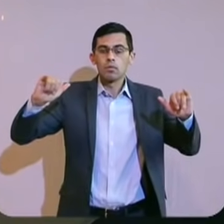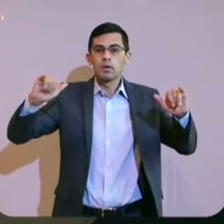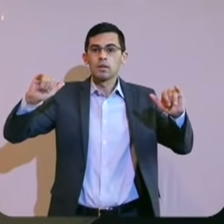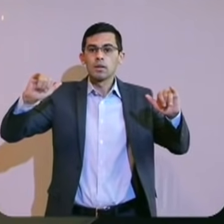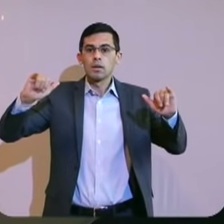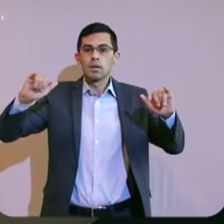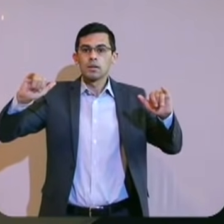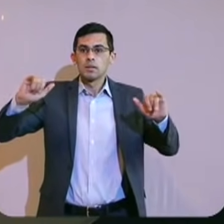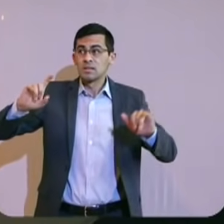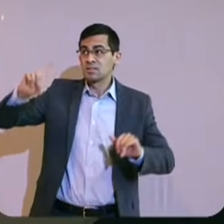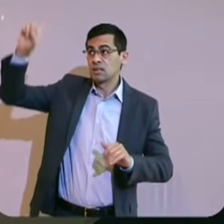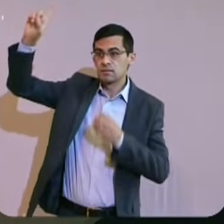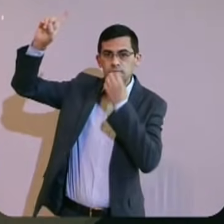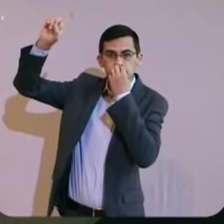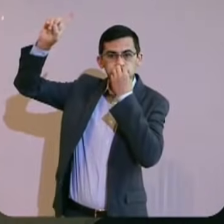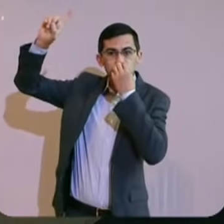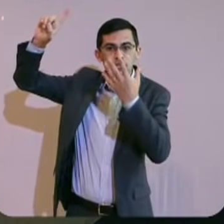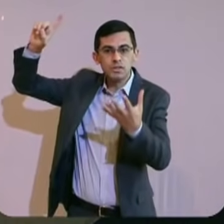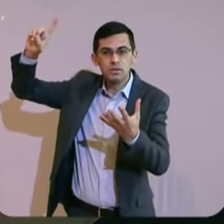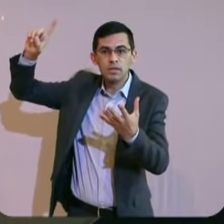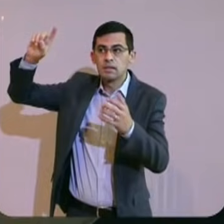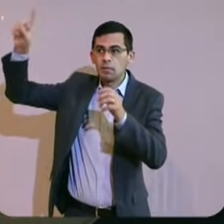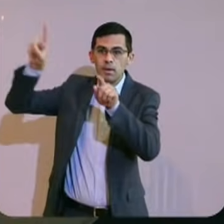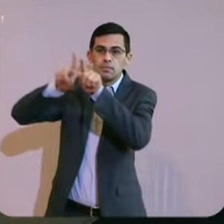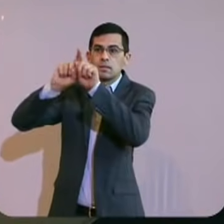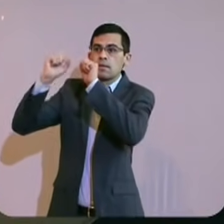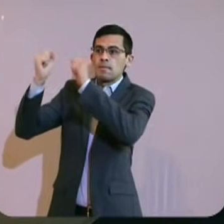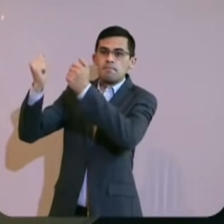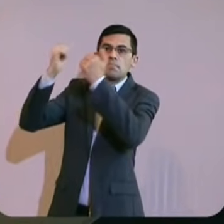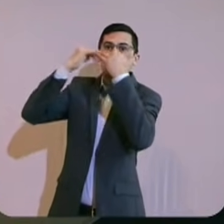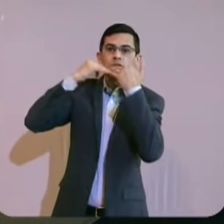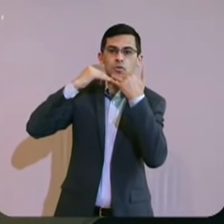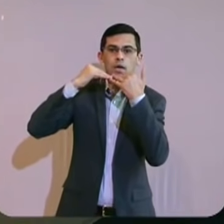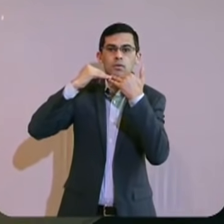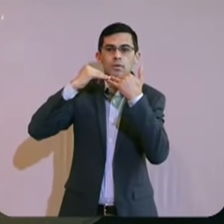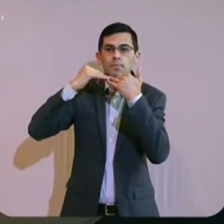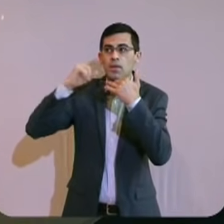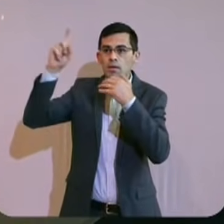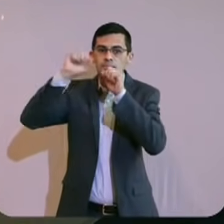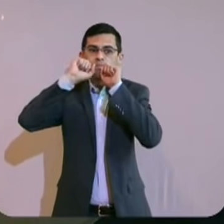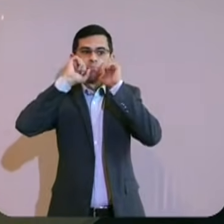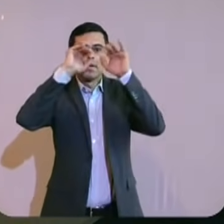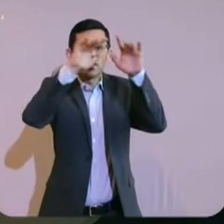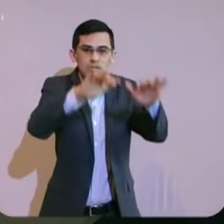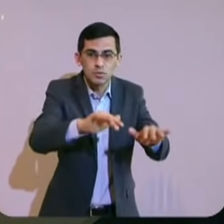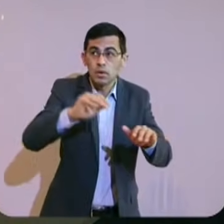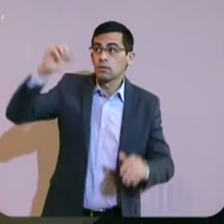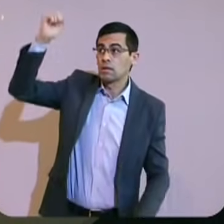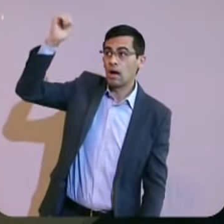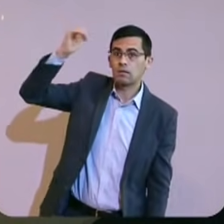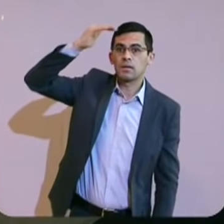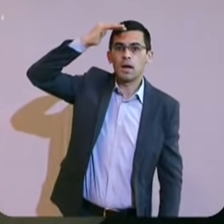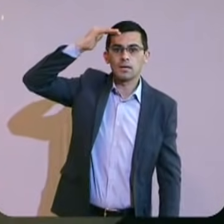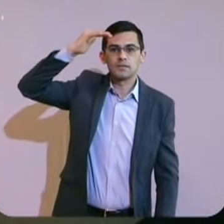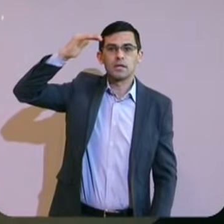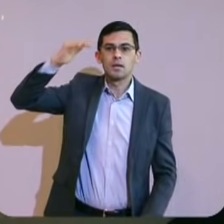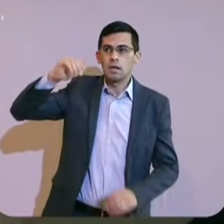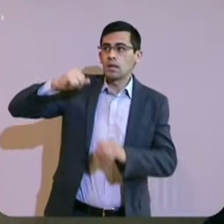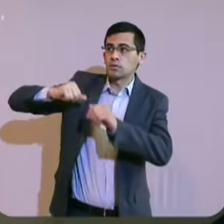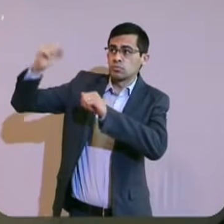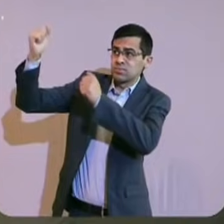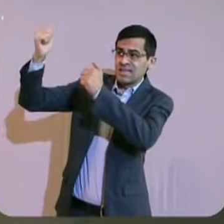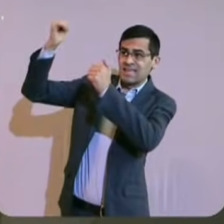dizendo: seja bendito, seja abençoado, eu derramo sobre você a minha graça, eu